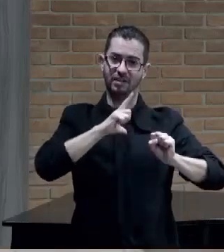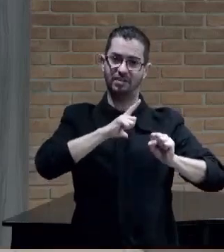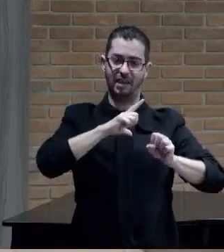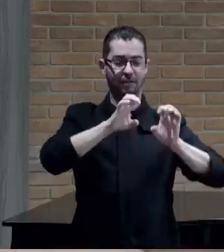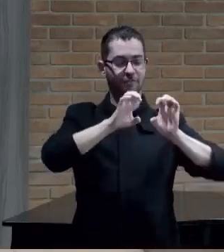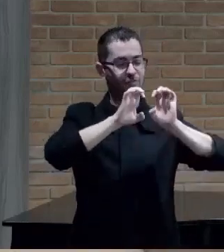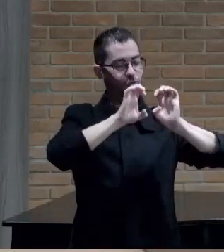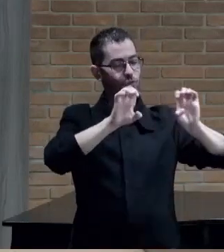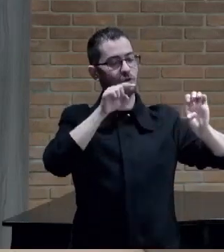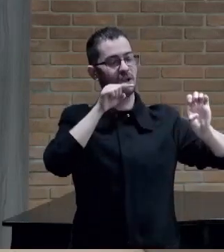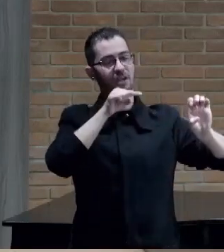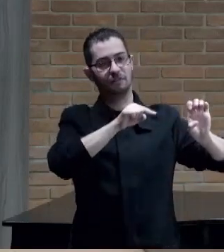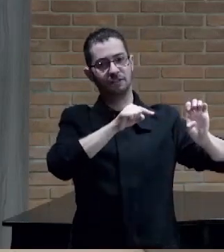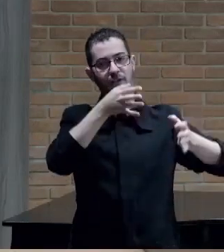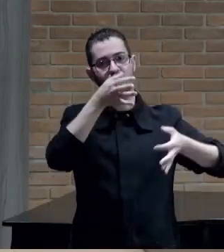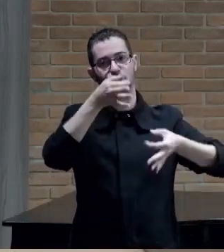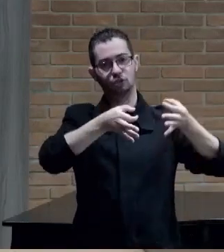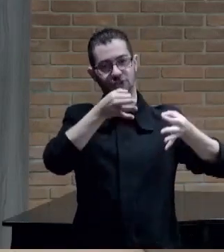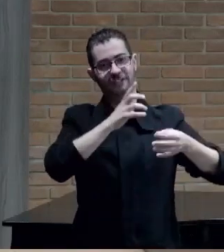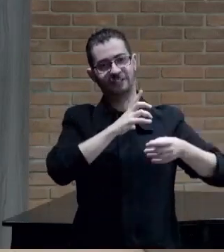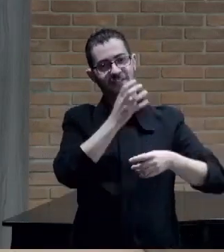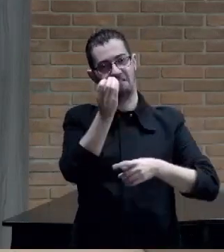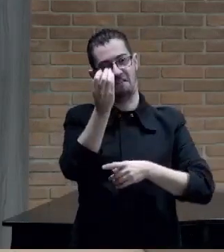é revelada.